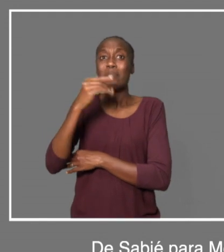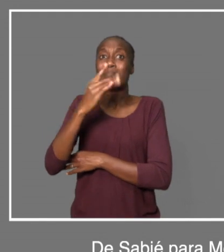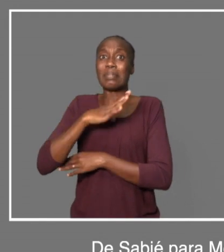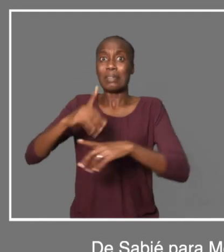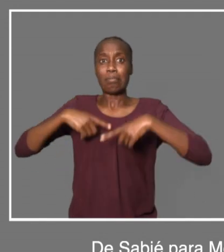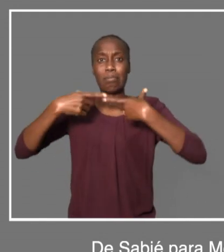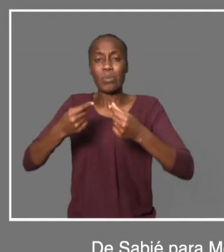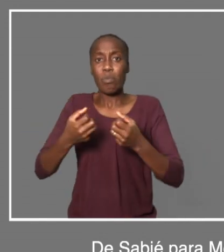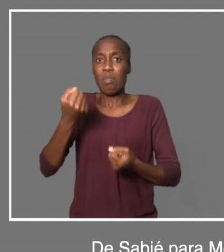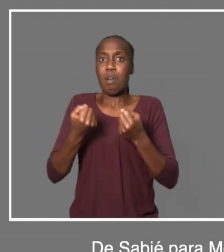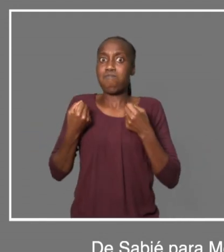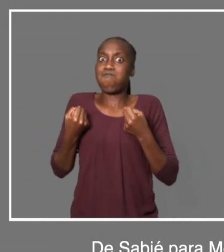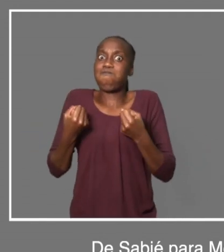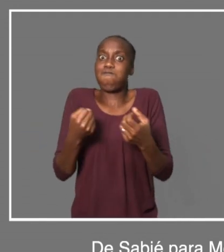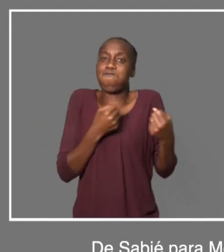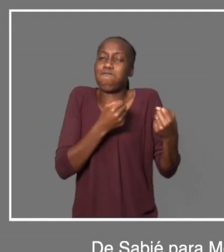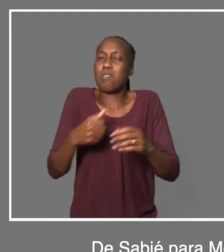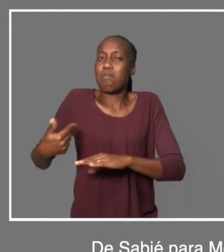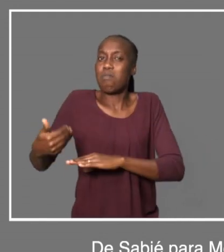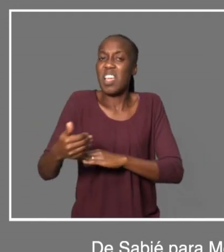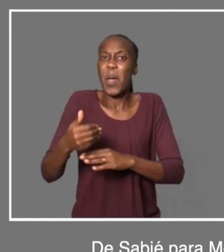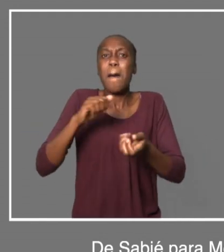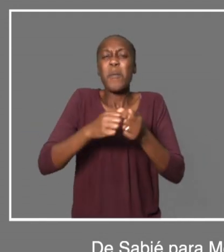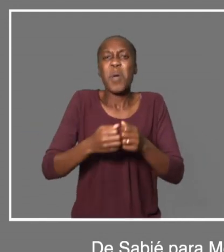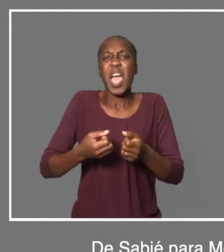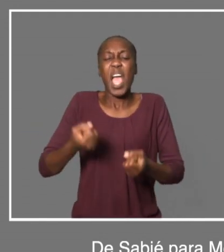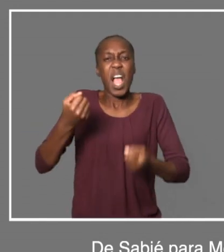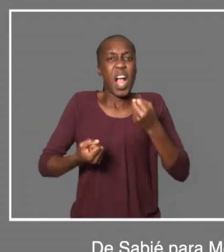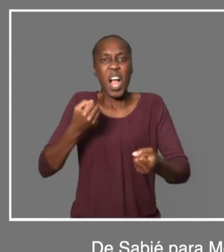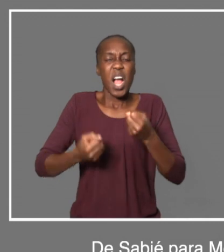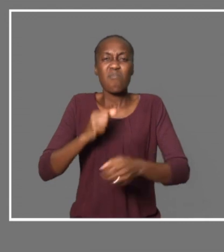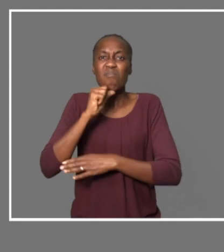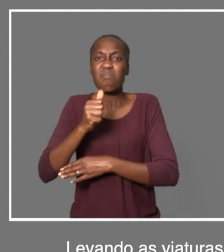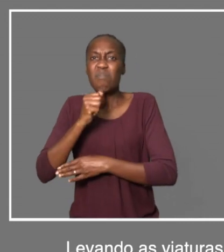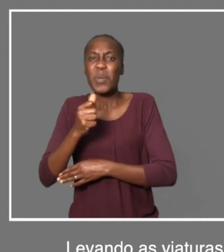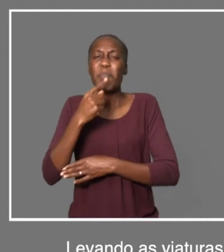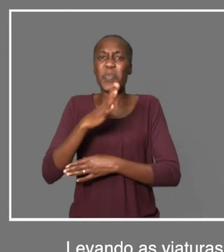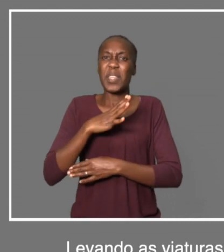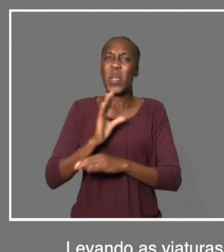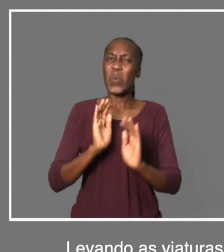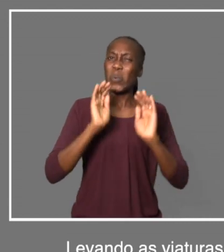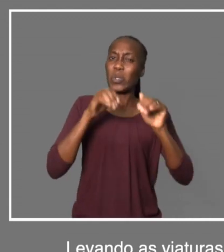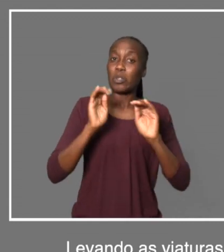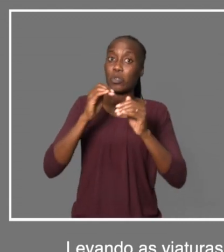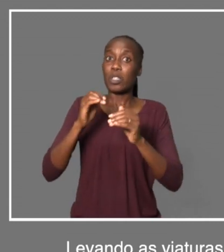é um quebra-cabeça quem vai lá é porque tem um interesse não é olhar só por ir principalmente nas viaturas todos os dias